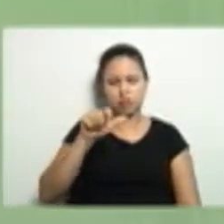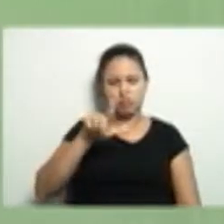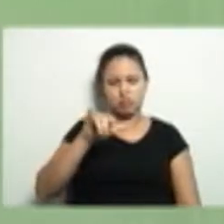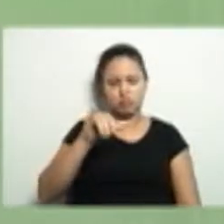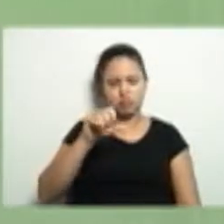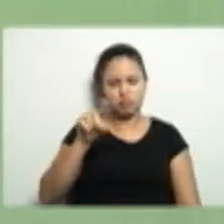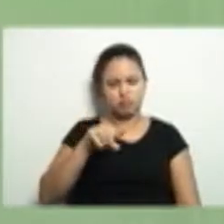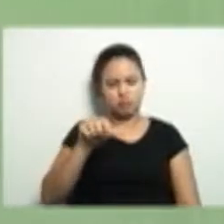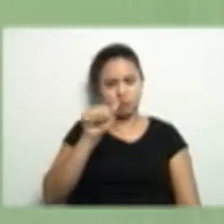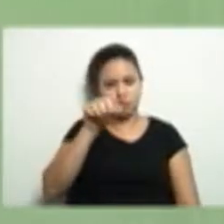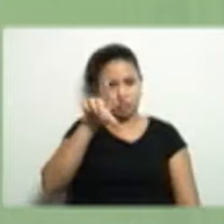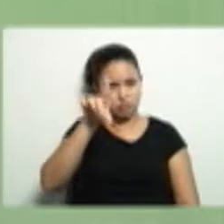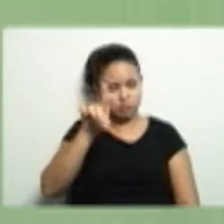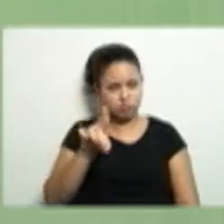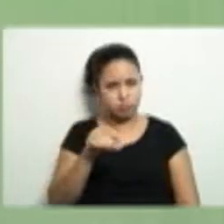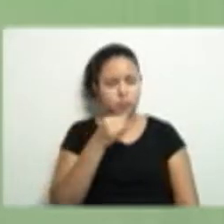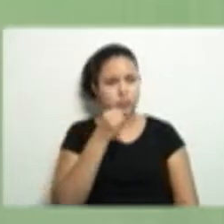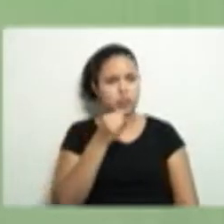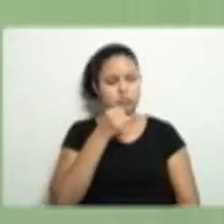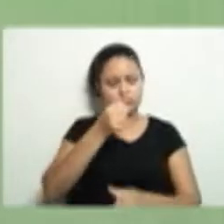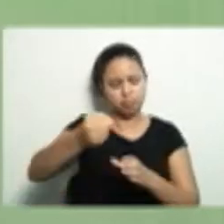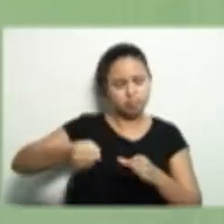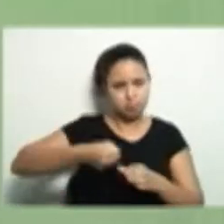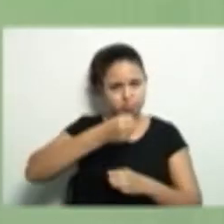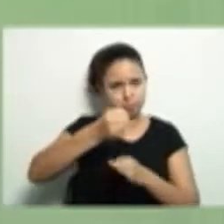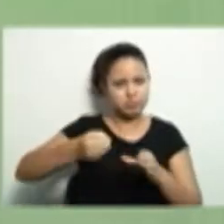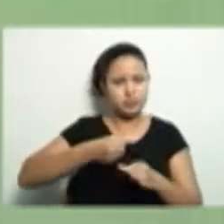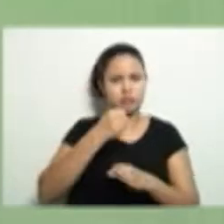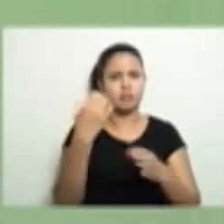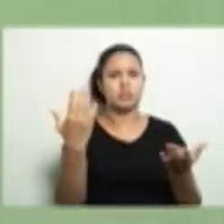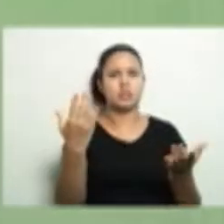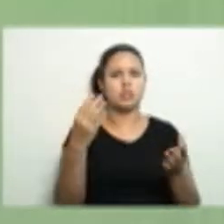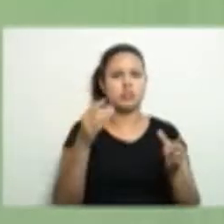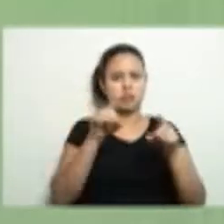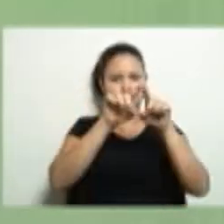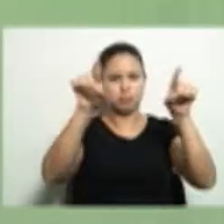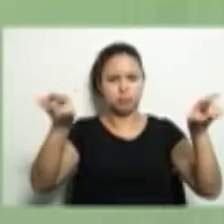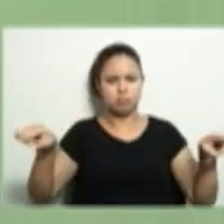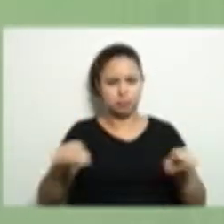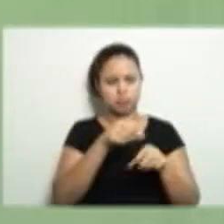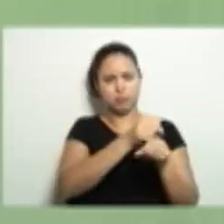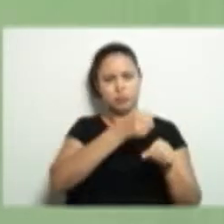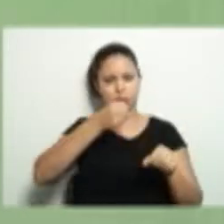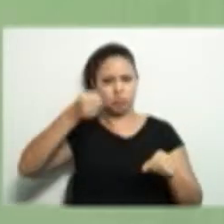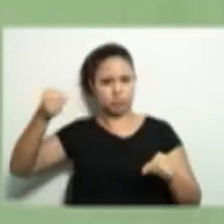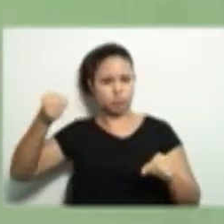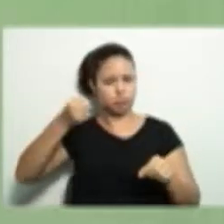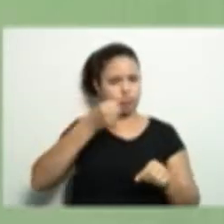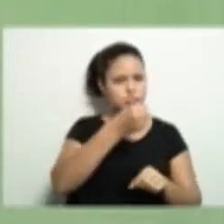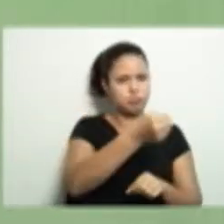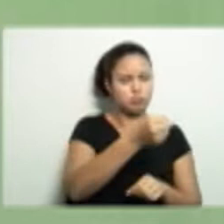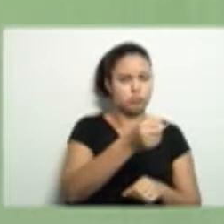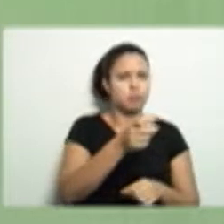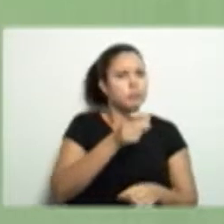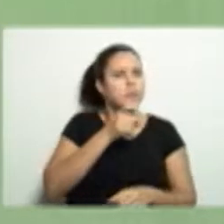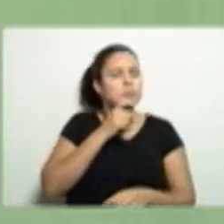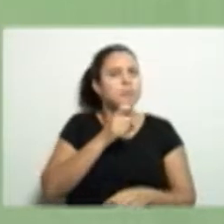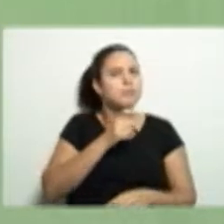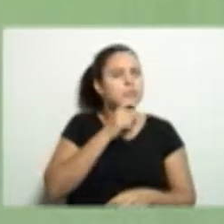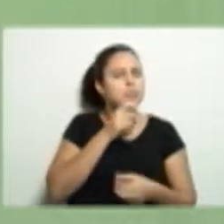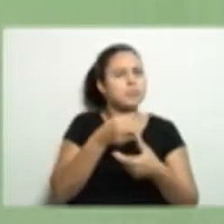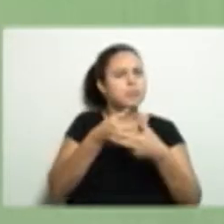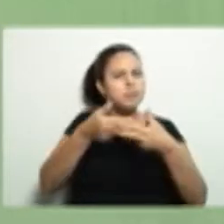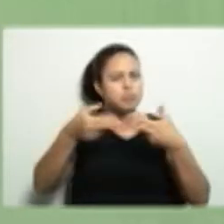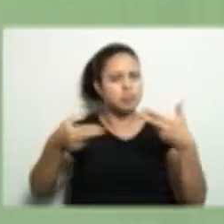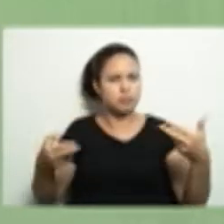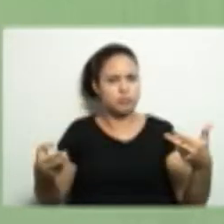micro-ondas, são exemplos de produção em massa. A gente vai ter alguma diferenciação de uma linha para outra, mas estabelecida uma